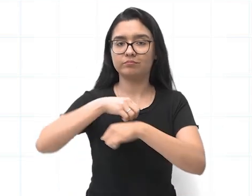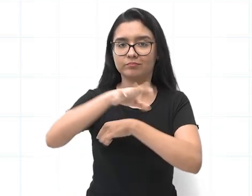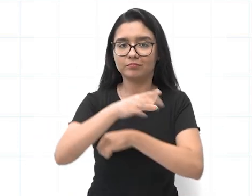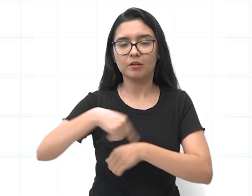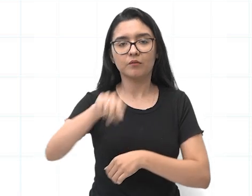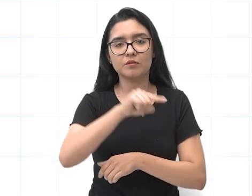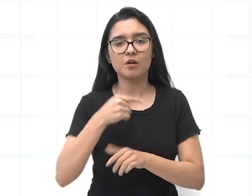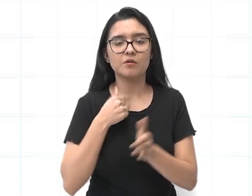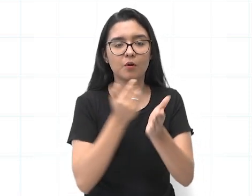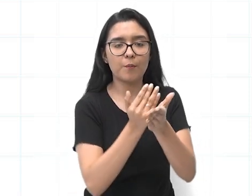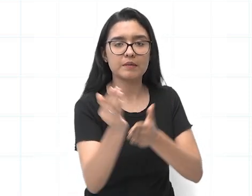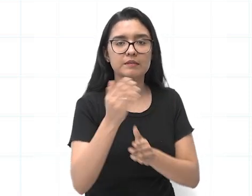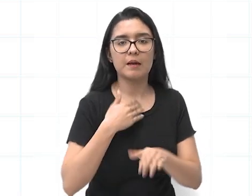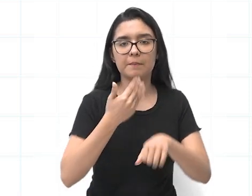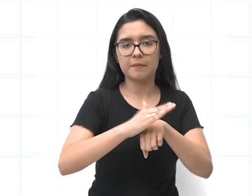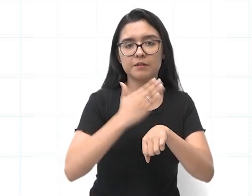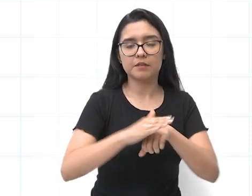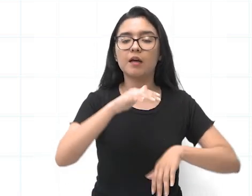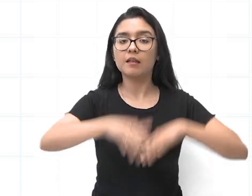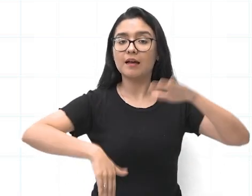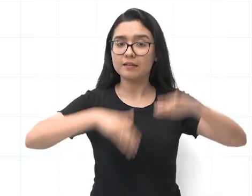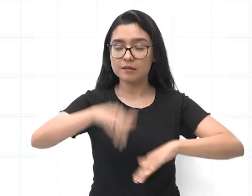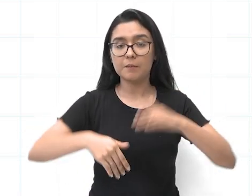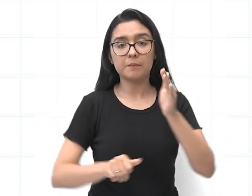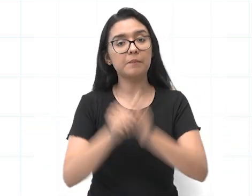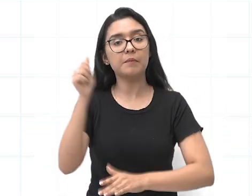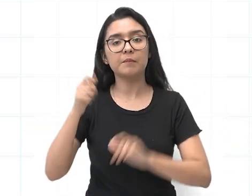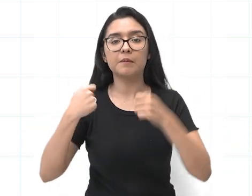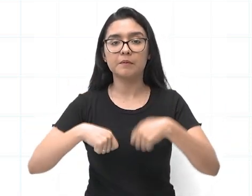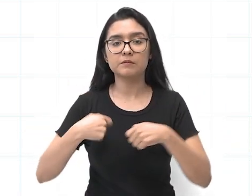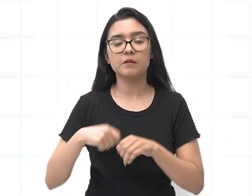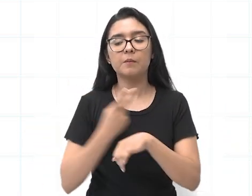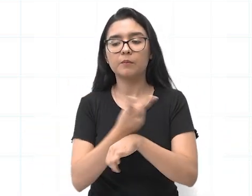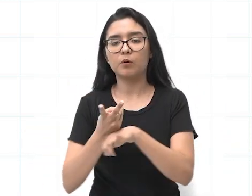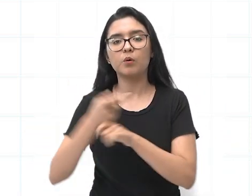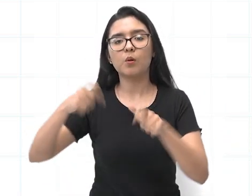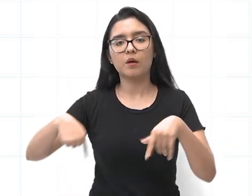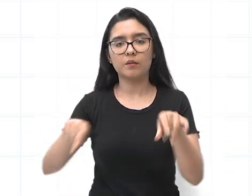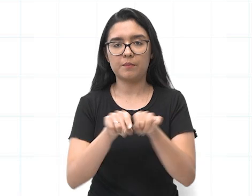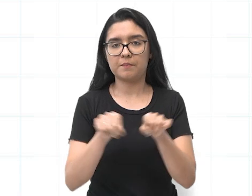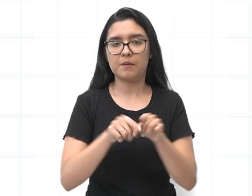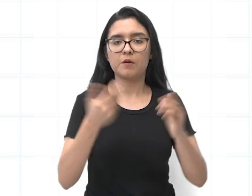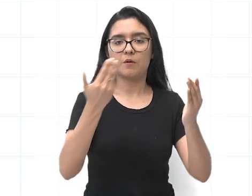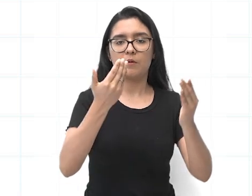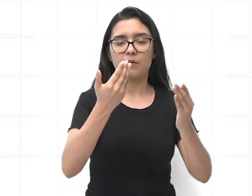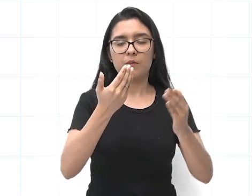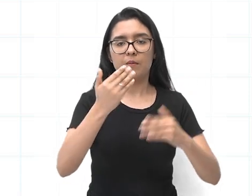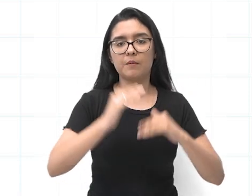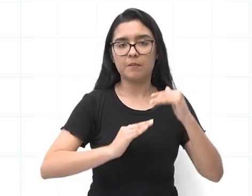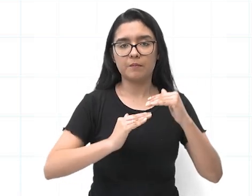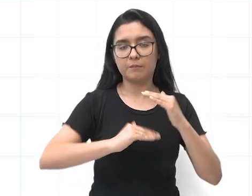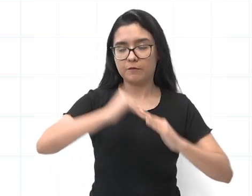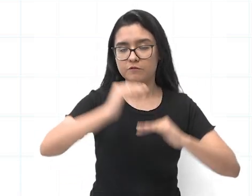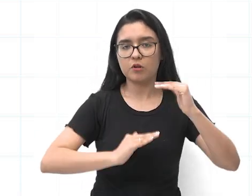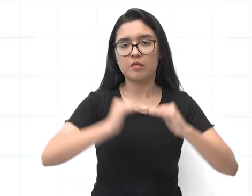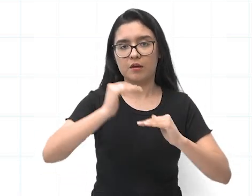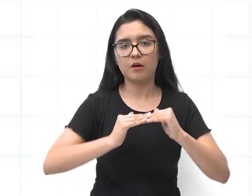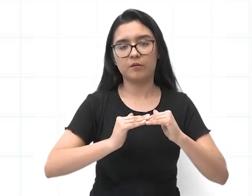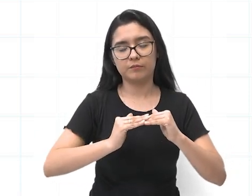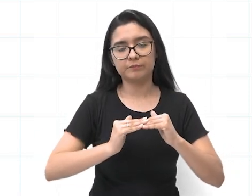de cima para baixo simultaneamente, juntas. Observem que ela faz um movimento ondulatório, é como